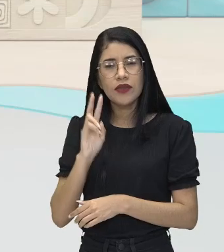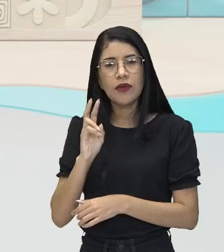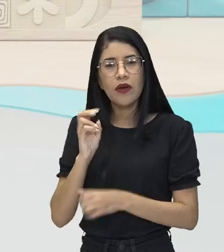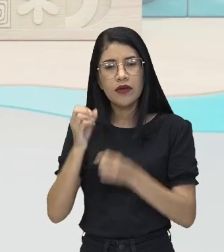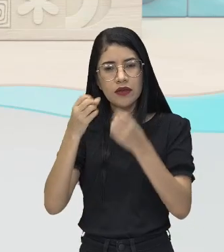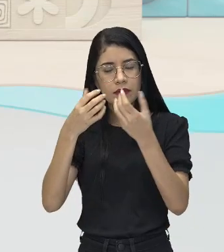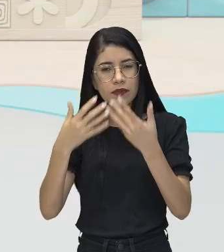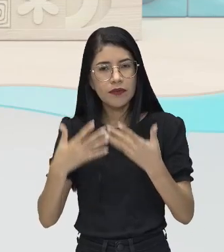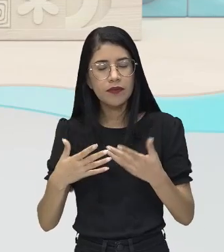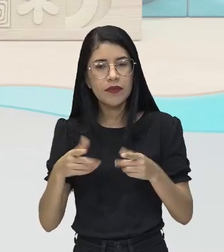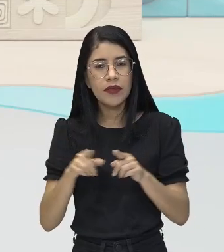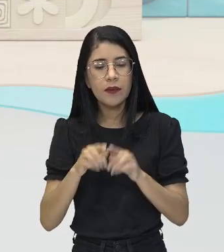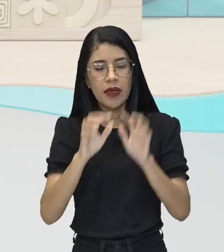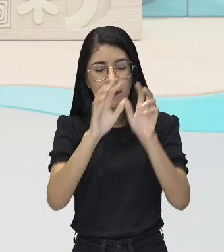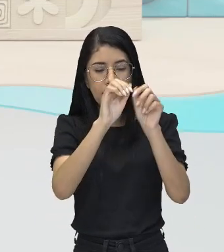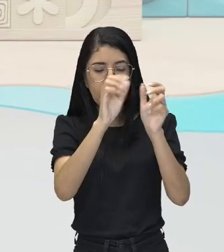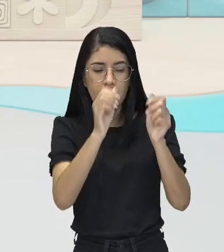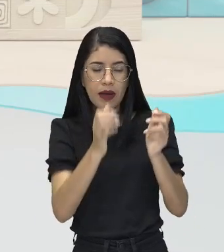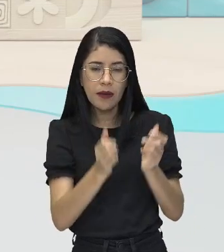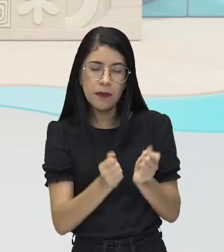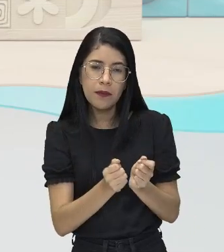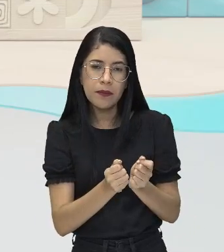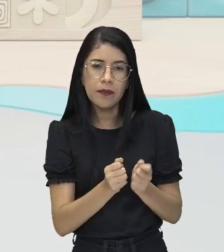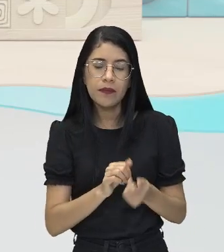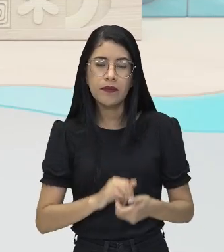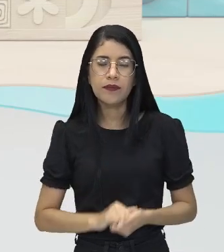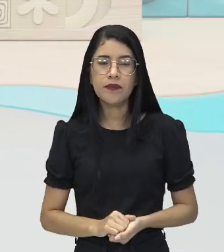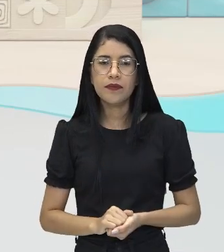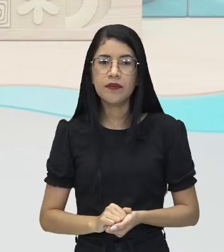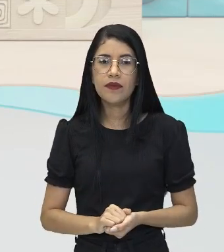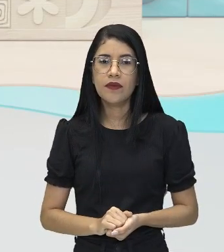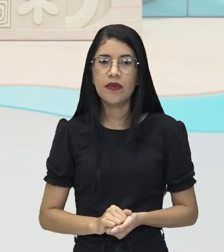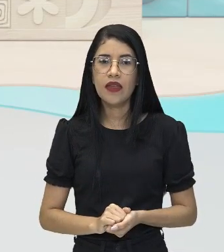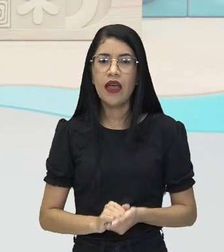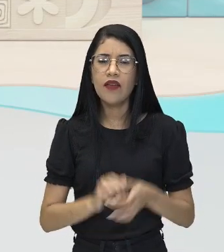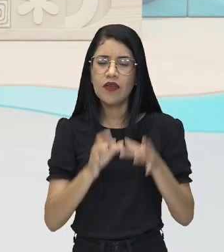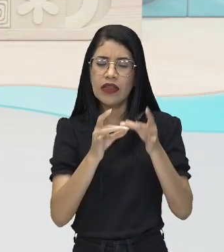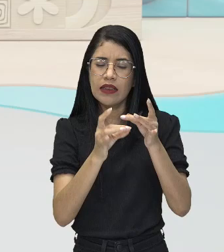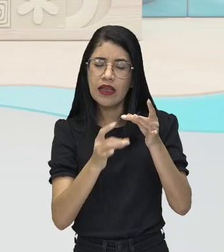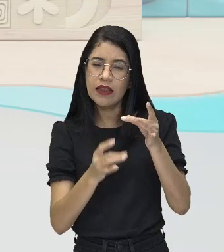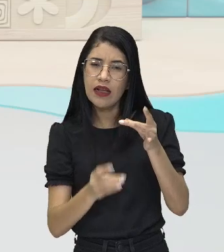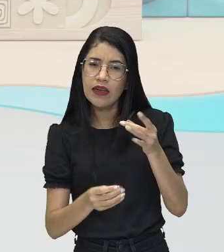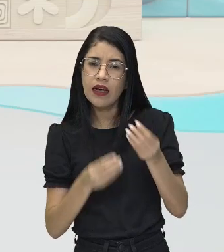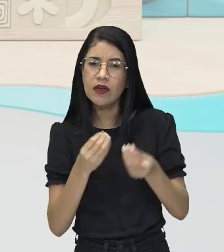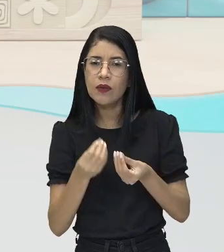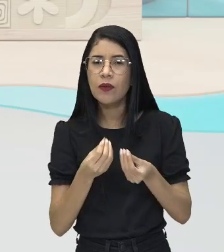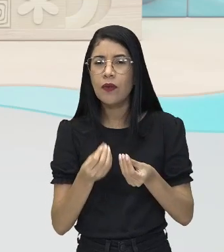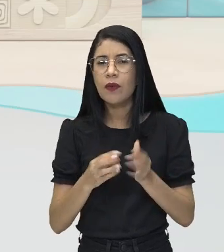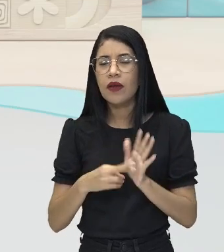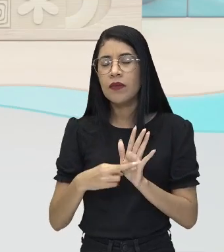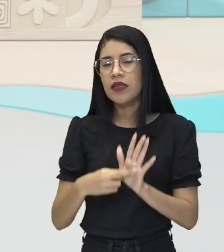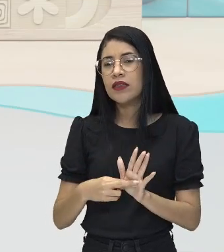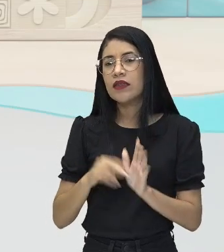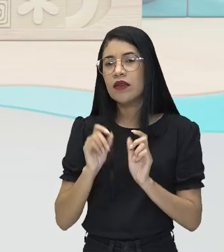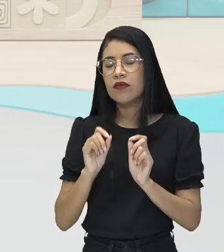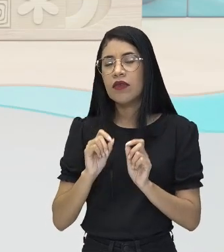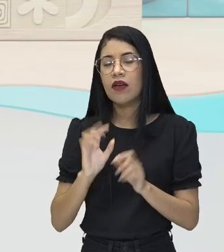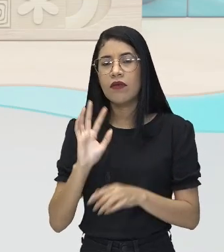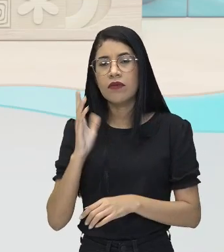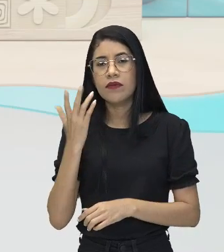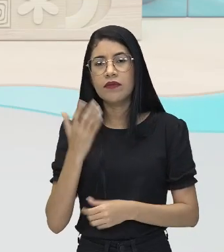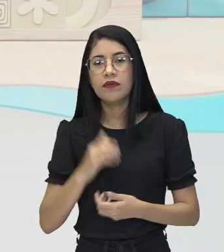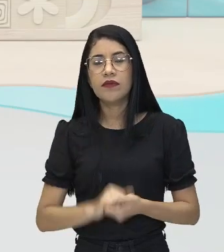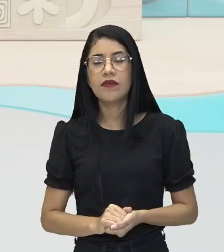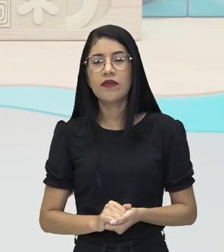relevo, certo? Como se fossem esculpidas. E eles vão contando o que aquilo ali representa. Outro item que nós